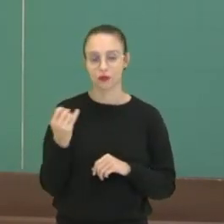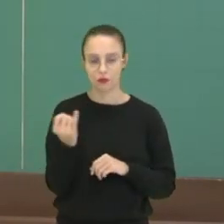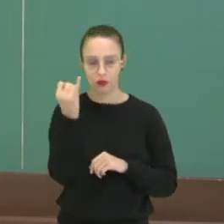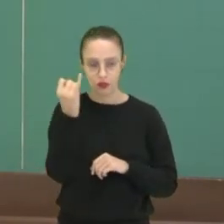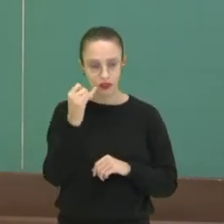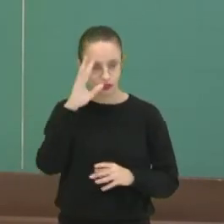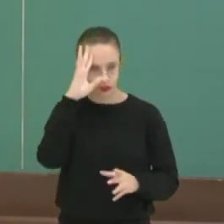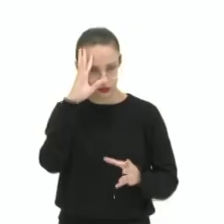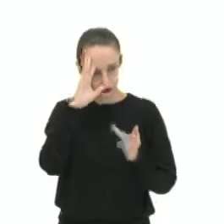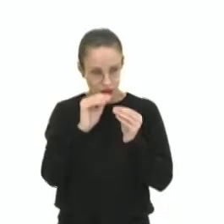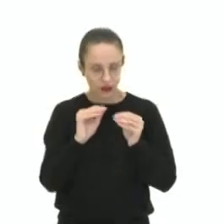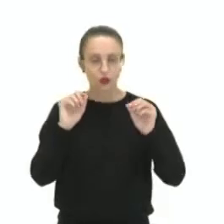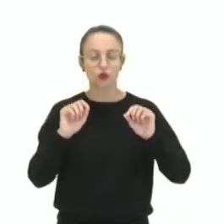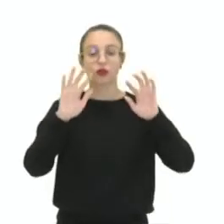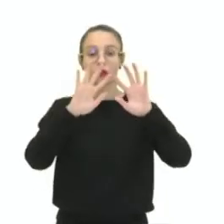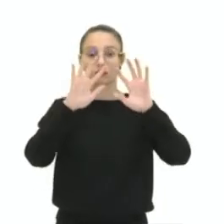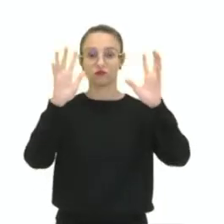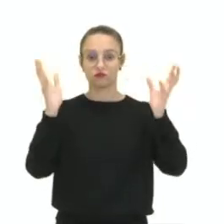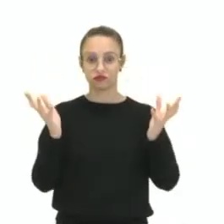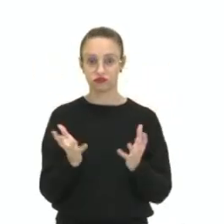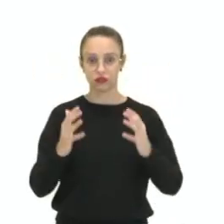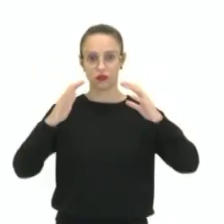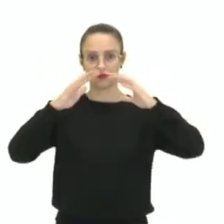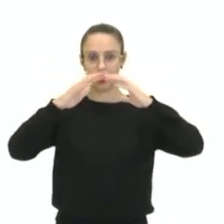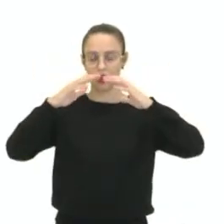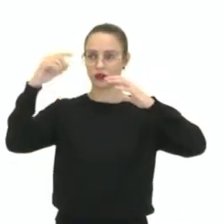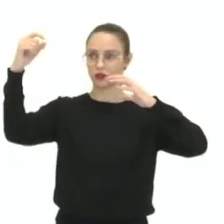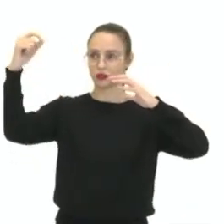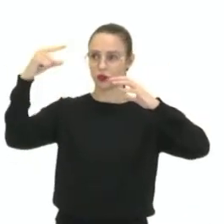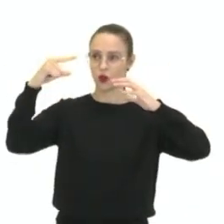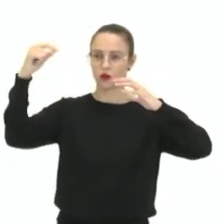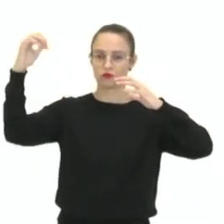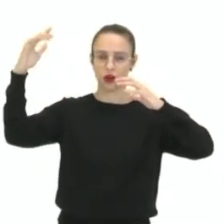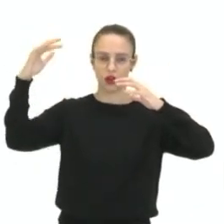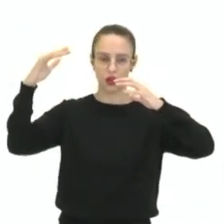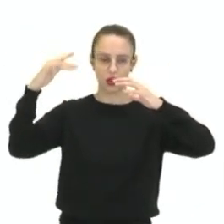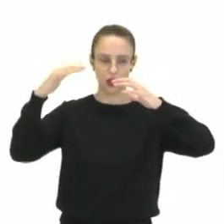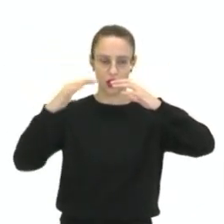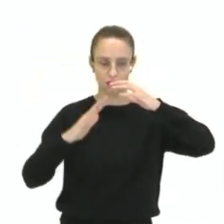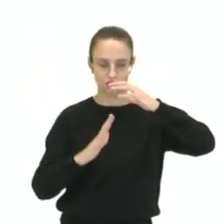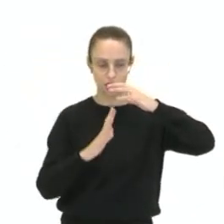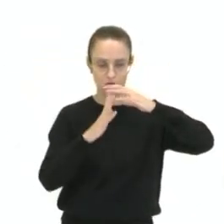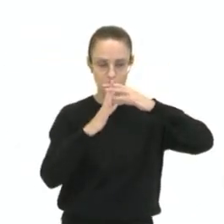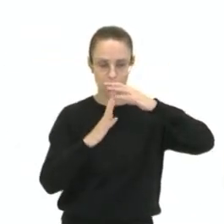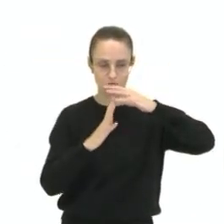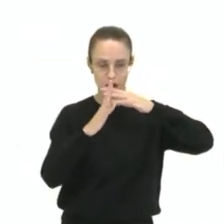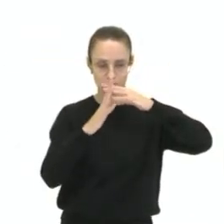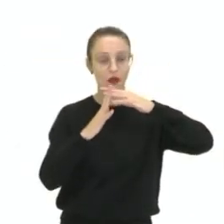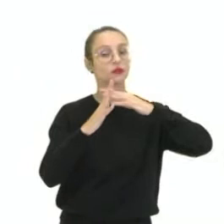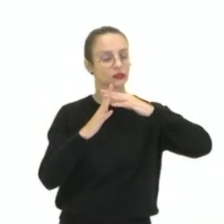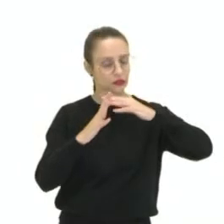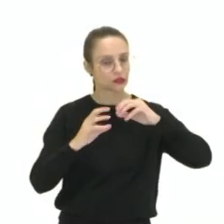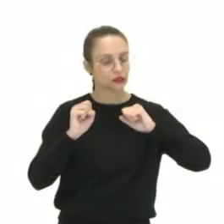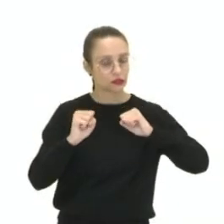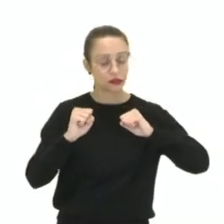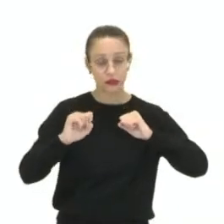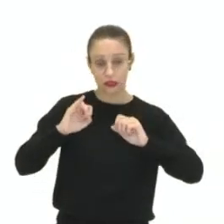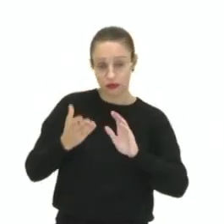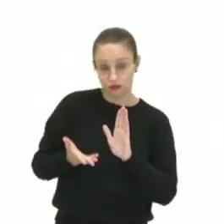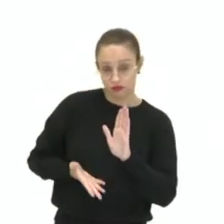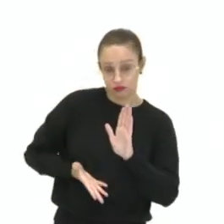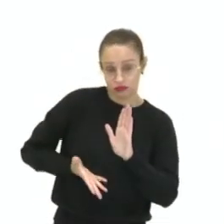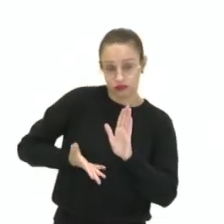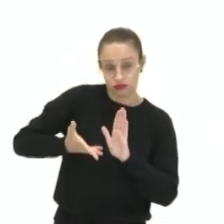gente entender, né, que o aumento da temperatura média, ele vai causar consequências. Se há